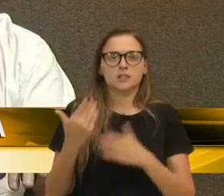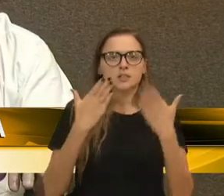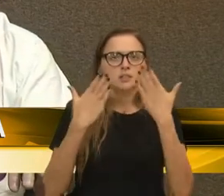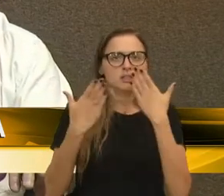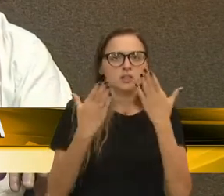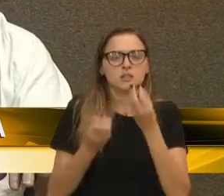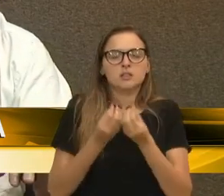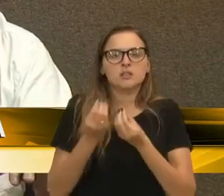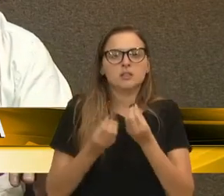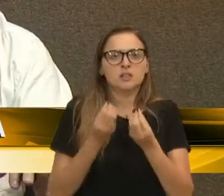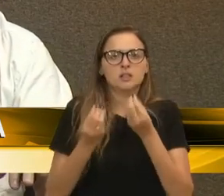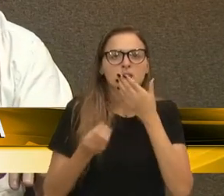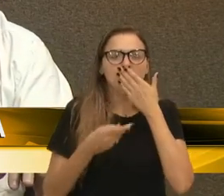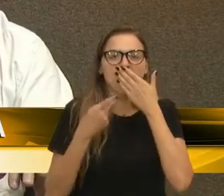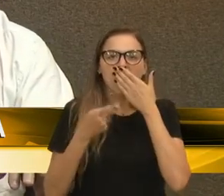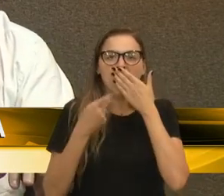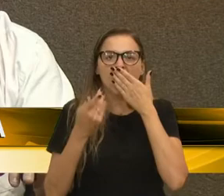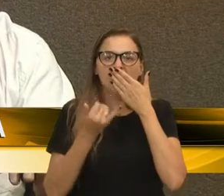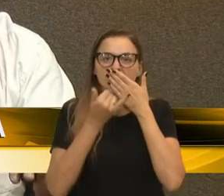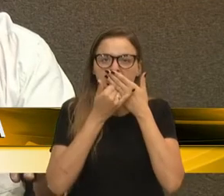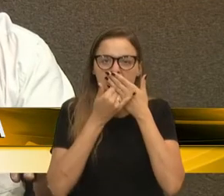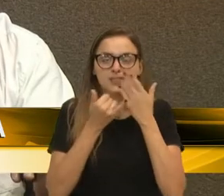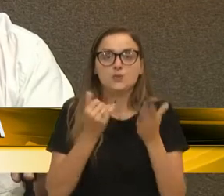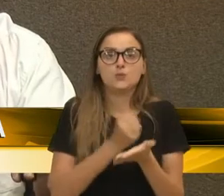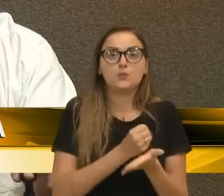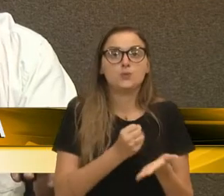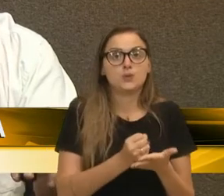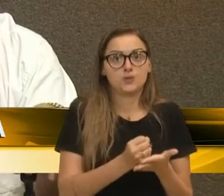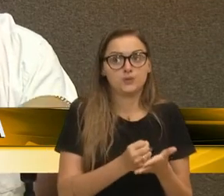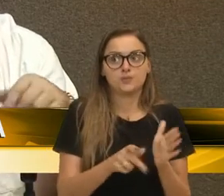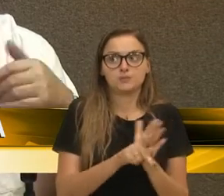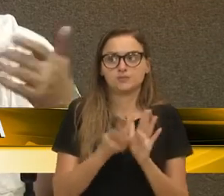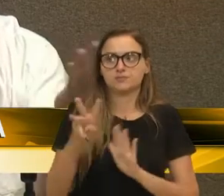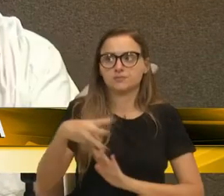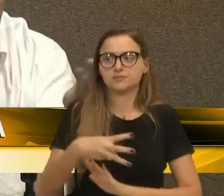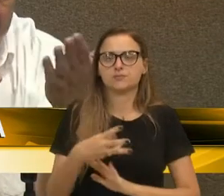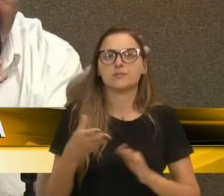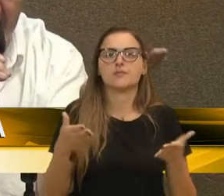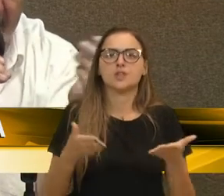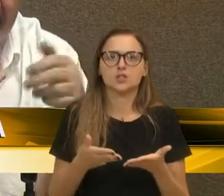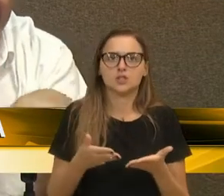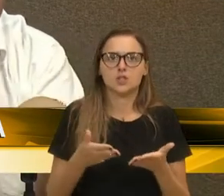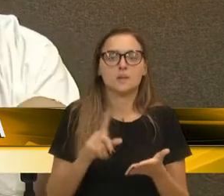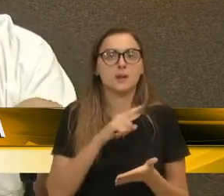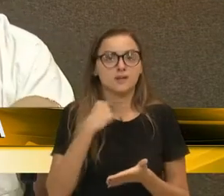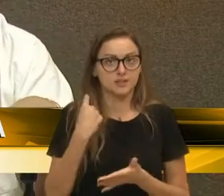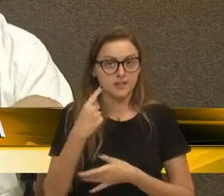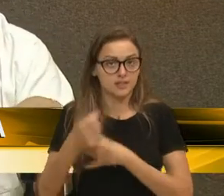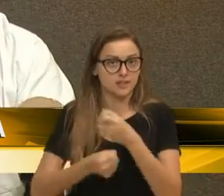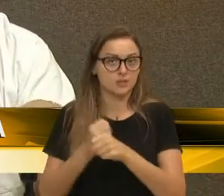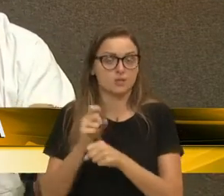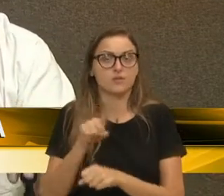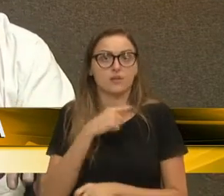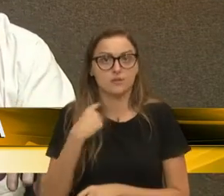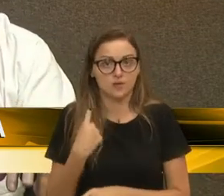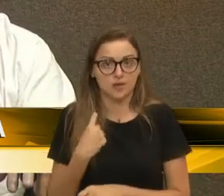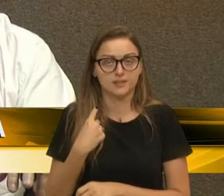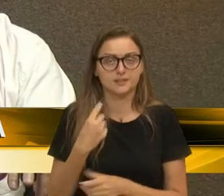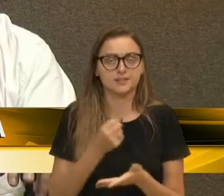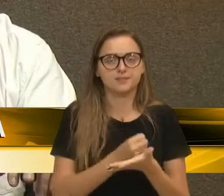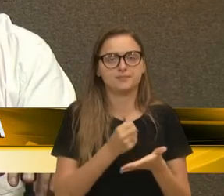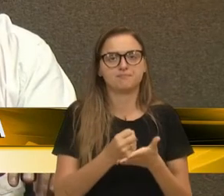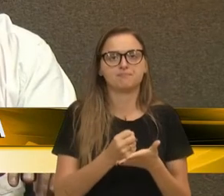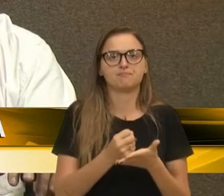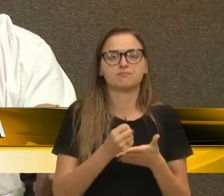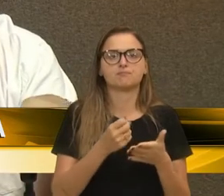numa cláusula contratual, né, que está para vencer até o ano que vem, né? Ele mexe com uma